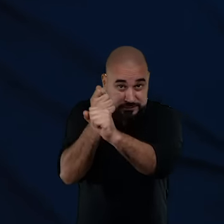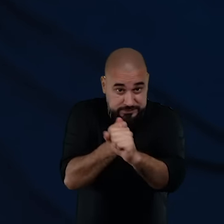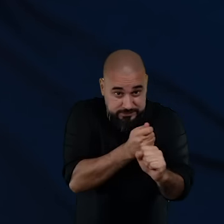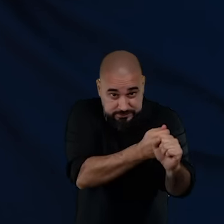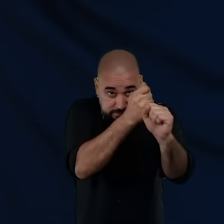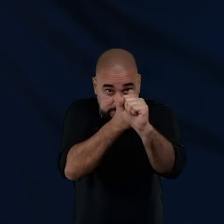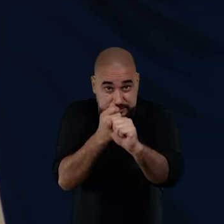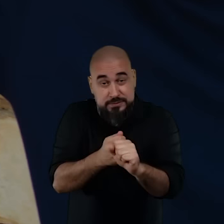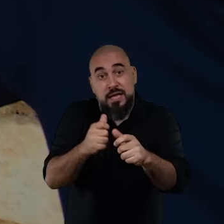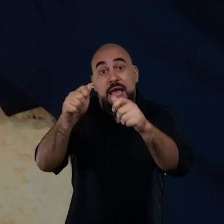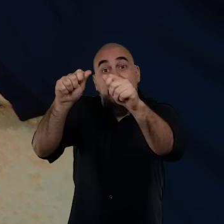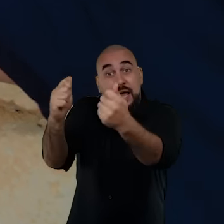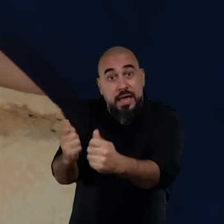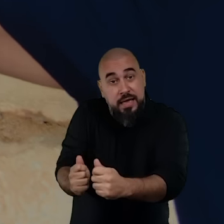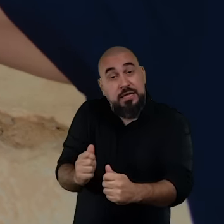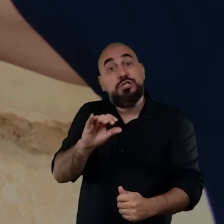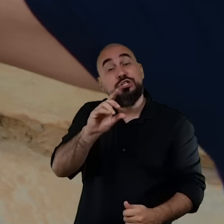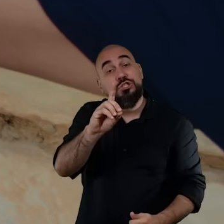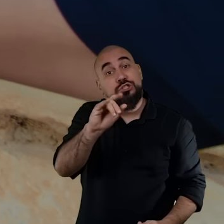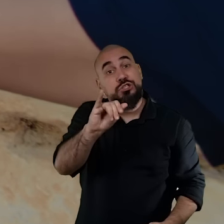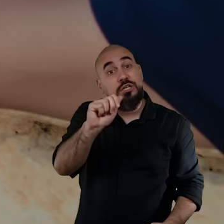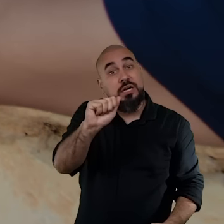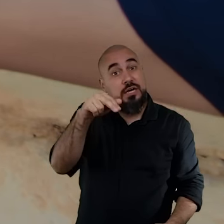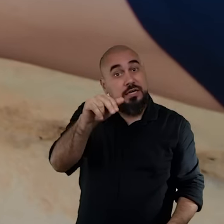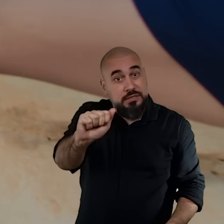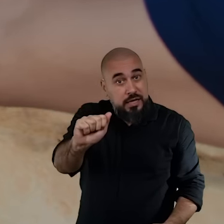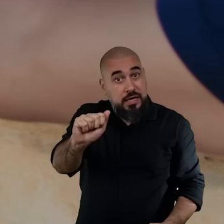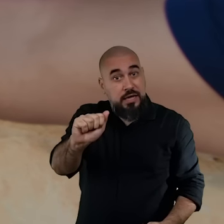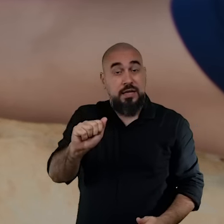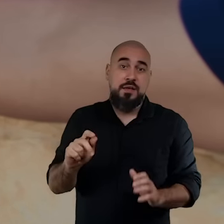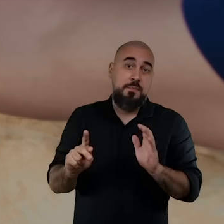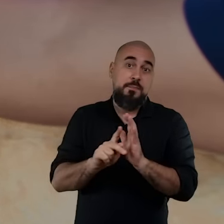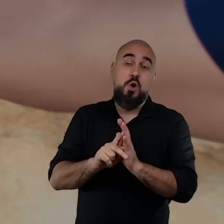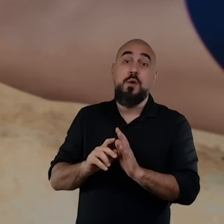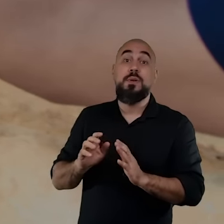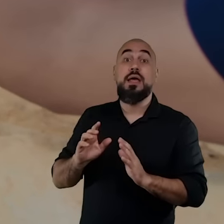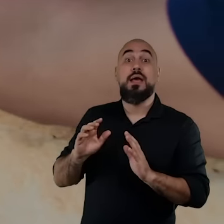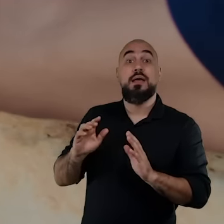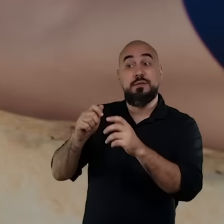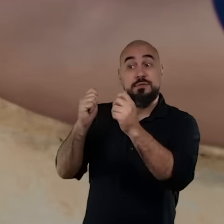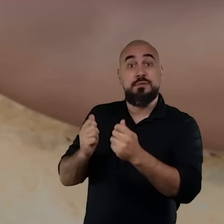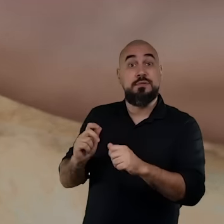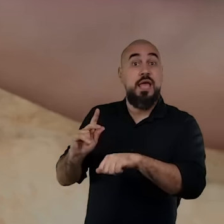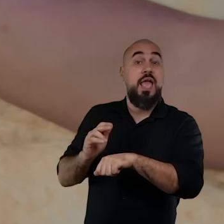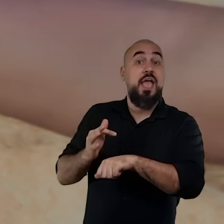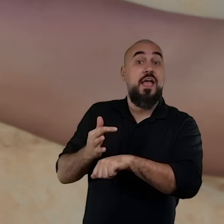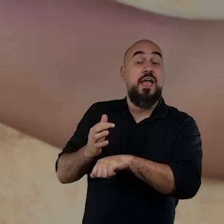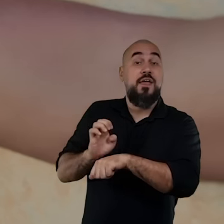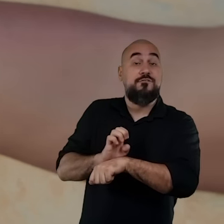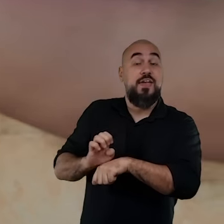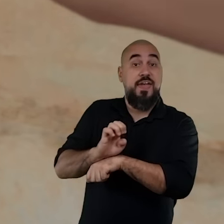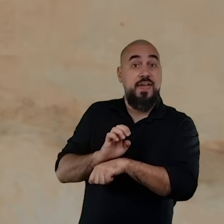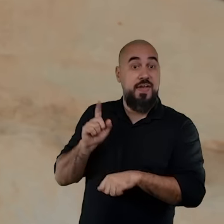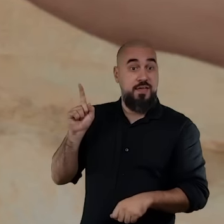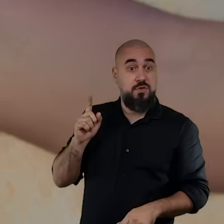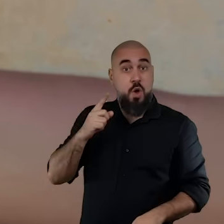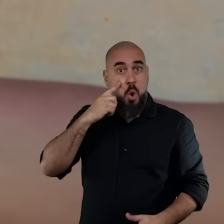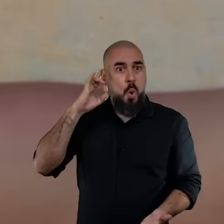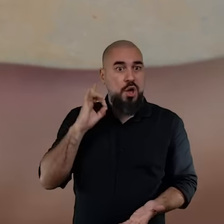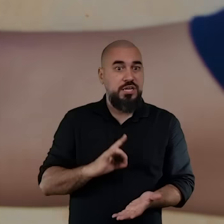esculpida a deusa Diana, ou Ártemis, a deusa dos Efésios. Uma escultura original dela